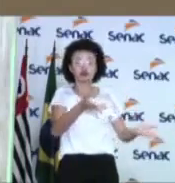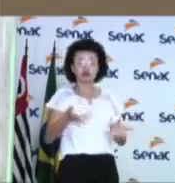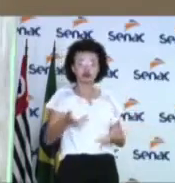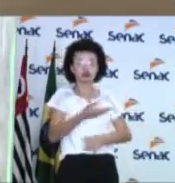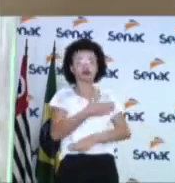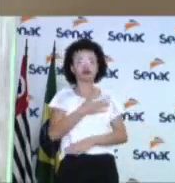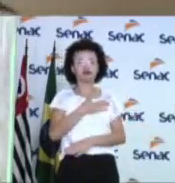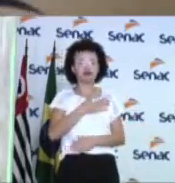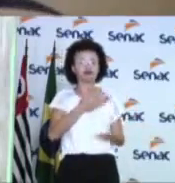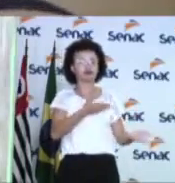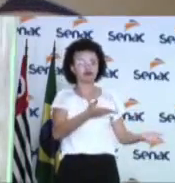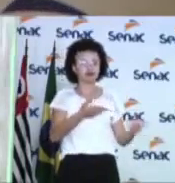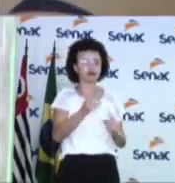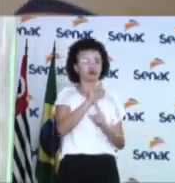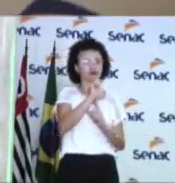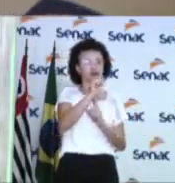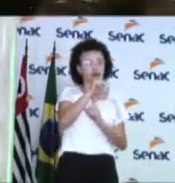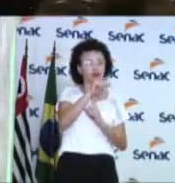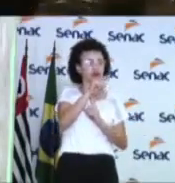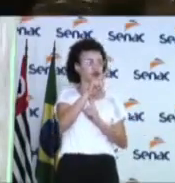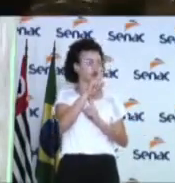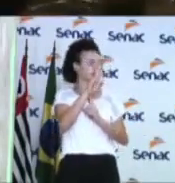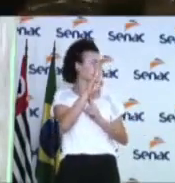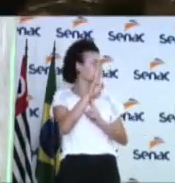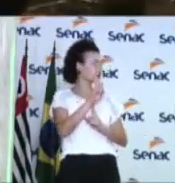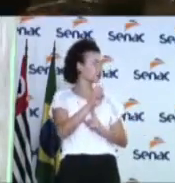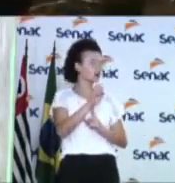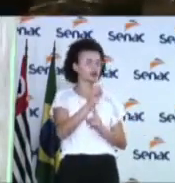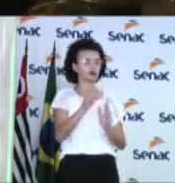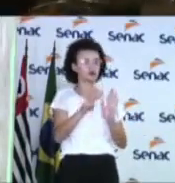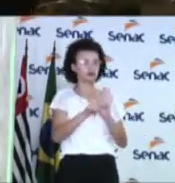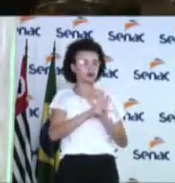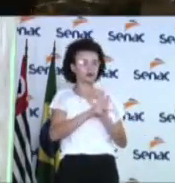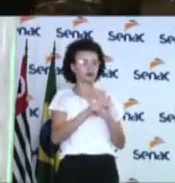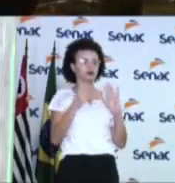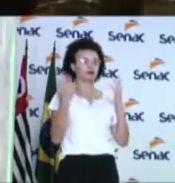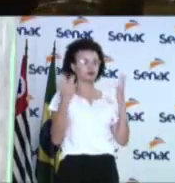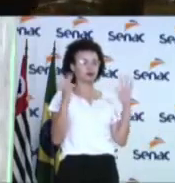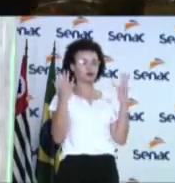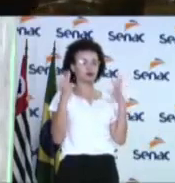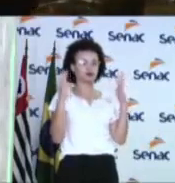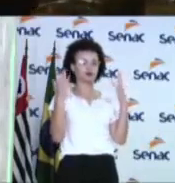favor, André Gola, da UMAP,